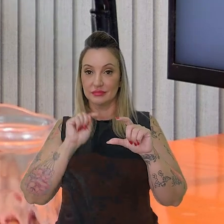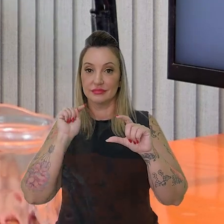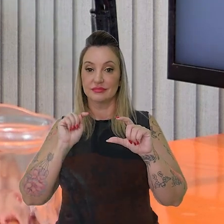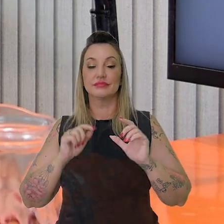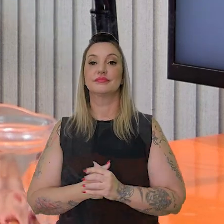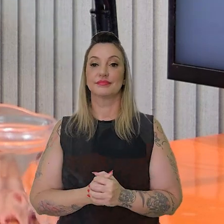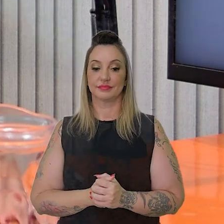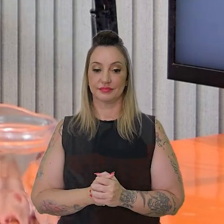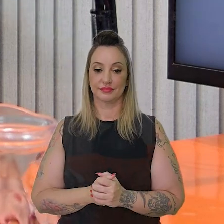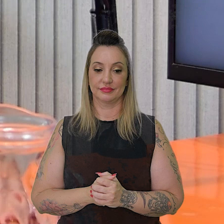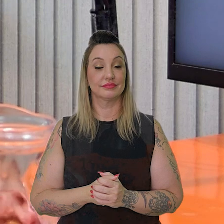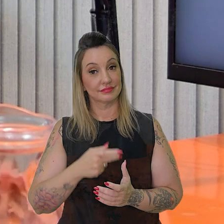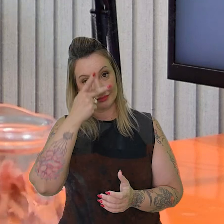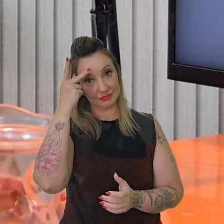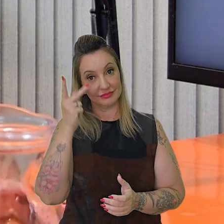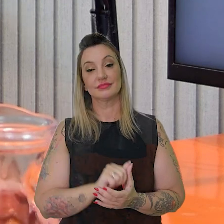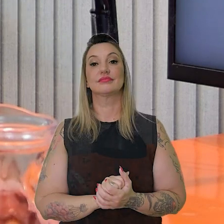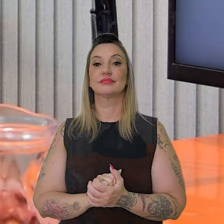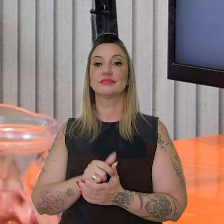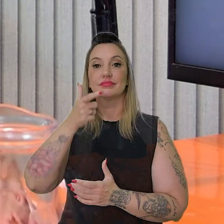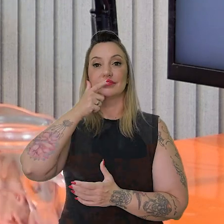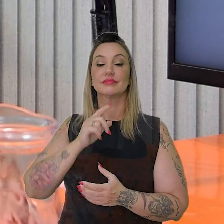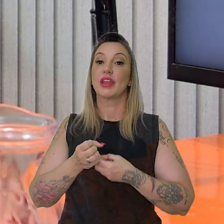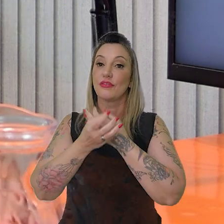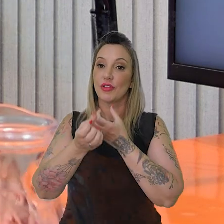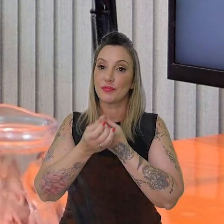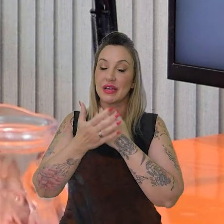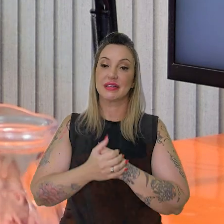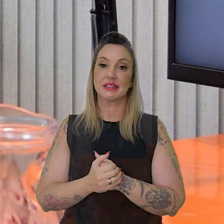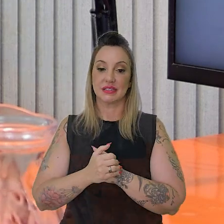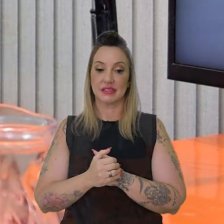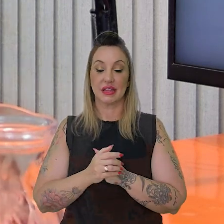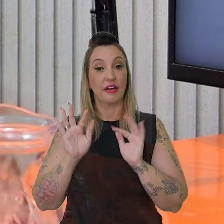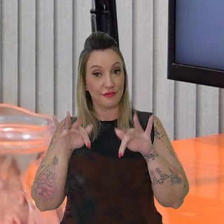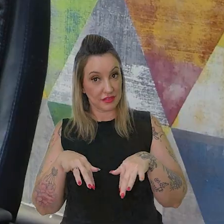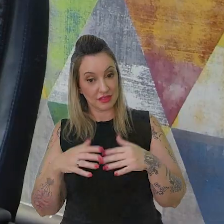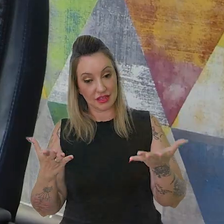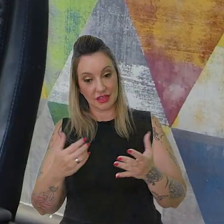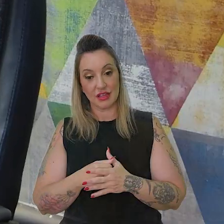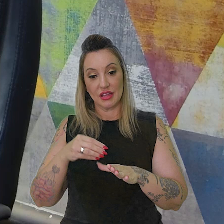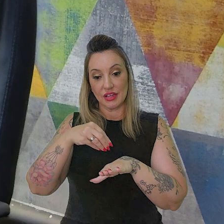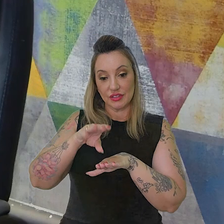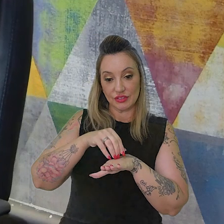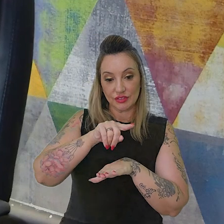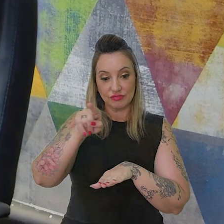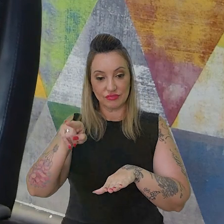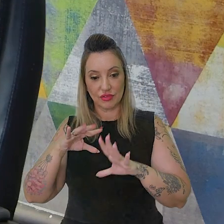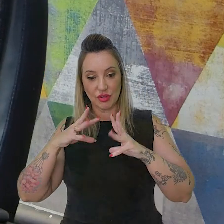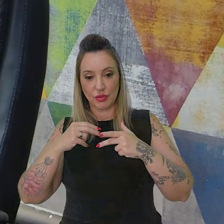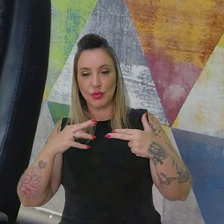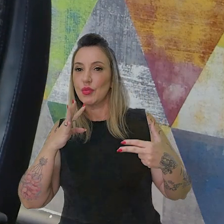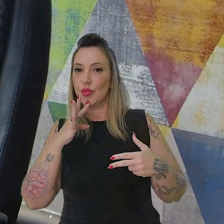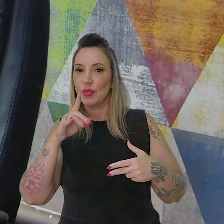lage is tá E aí a pessoa também consegue essa informação e para finalizar que que você